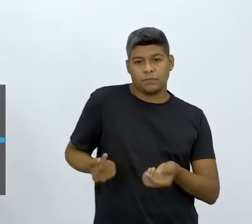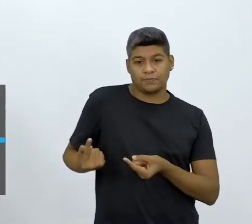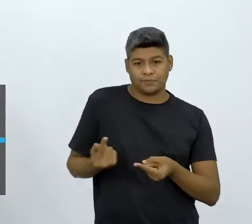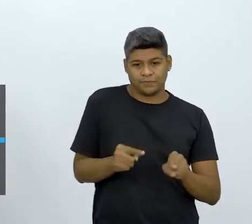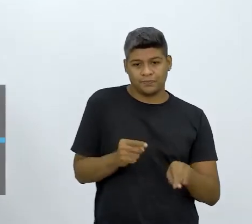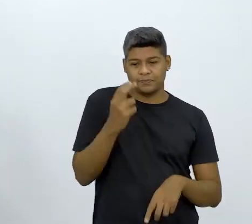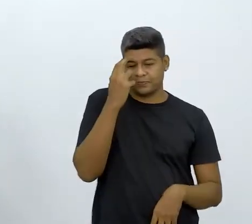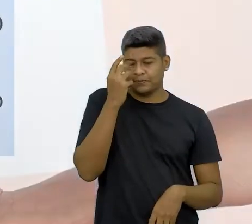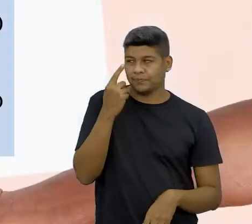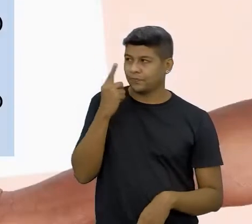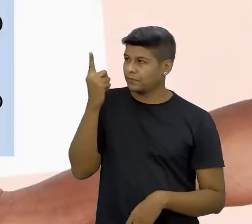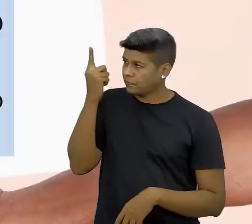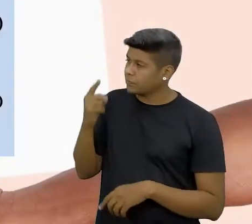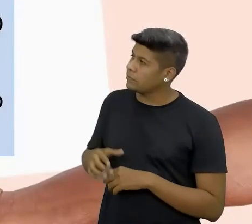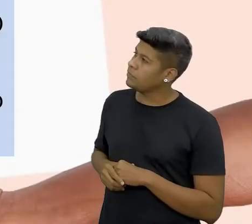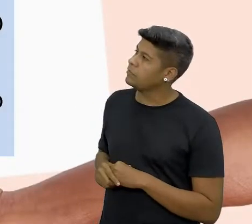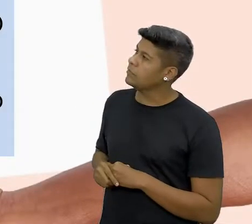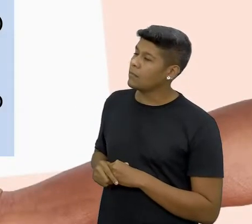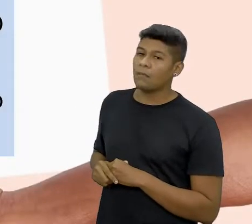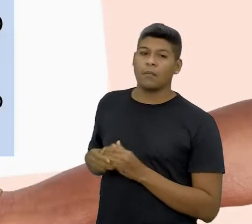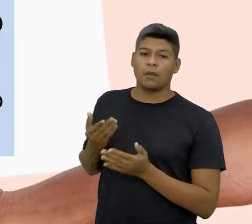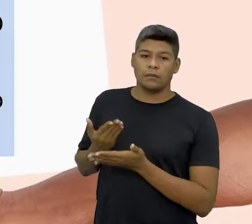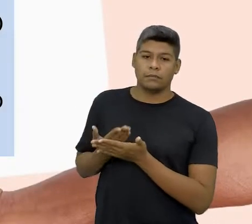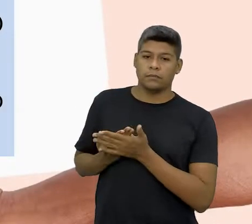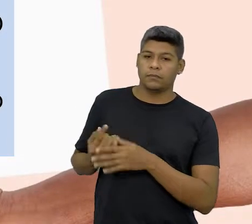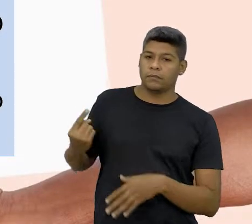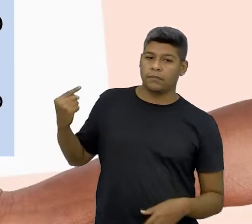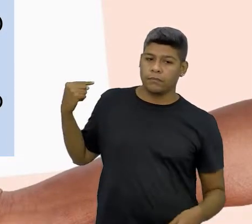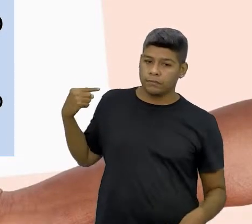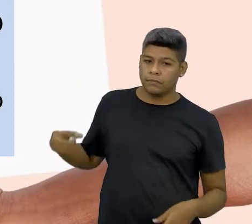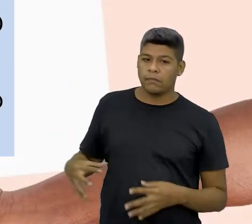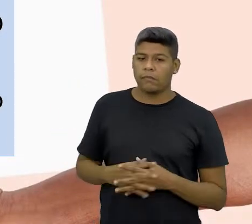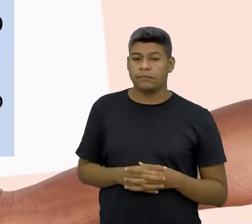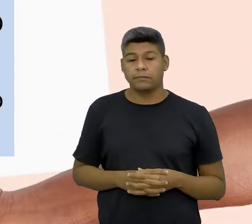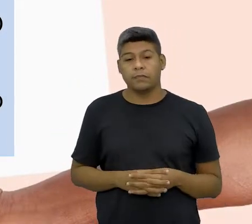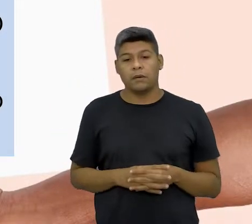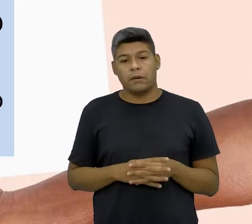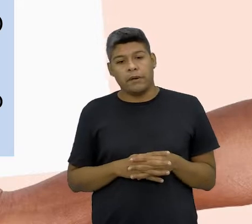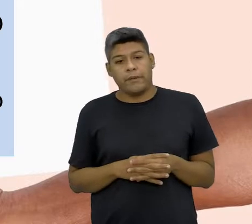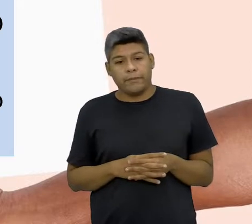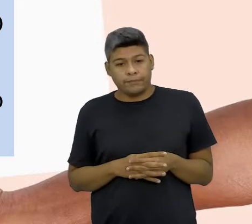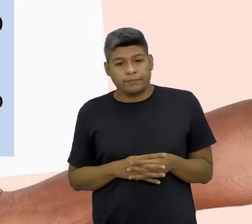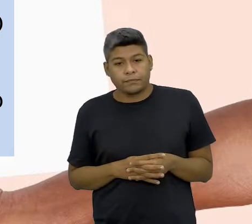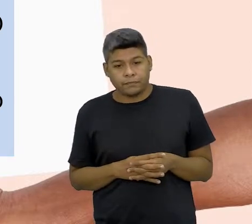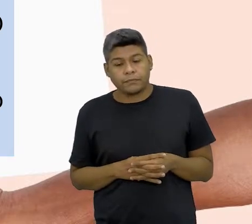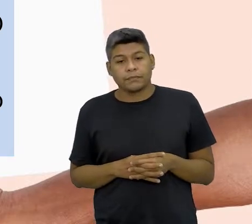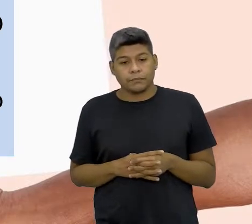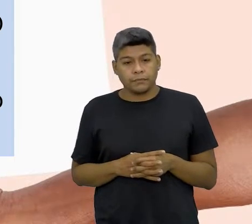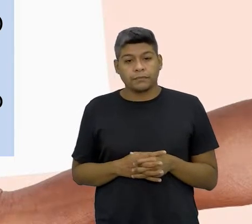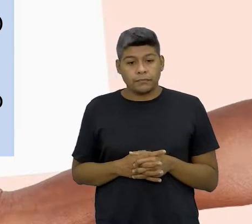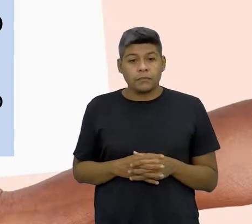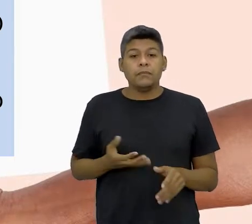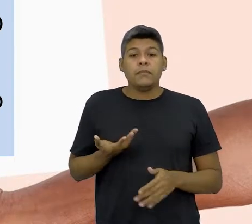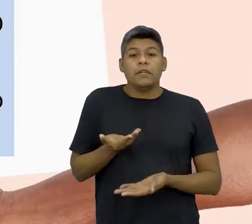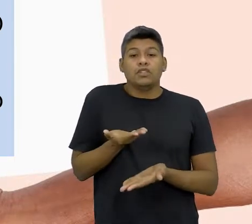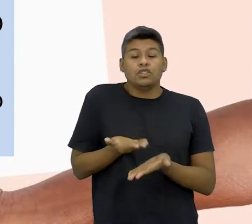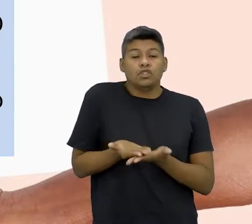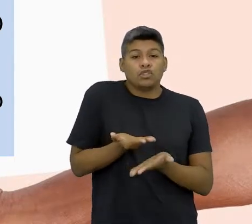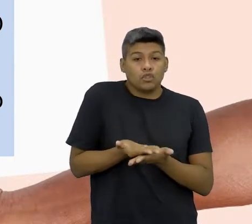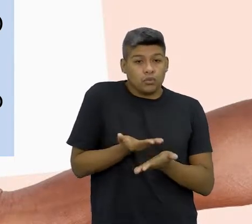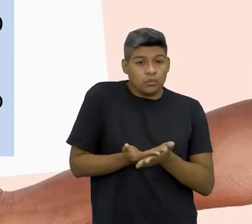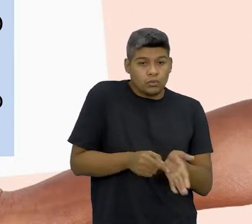aí o que a gente recorda da antropologia. Então, A antropologia estuda os seres